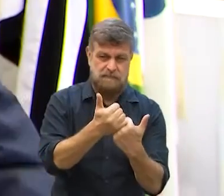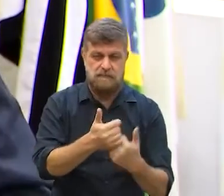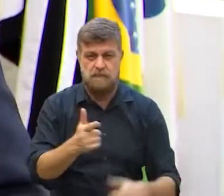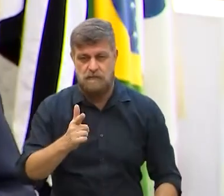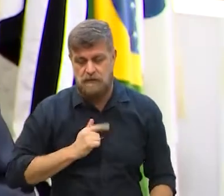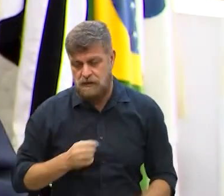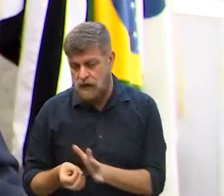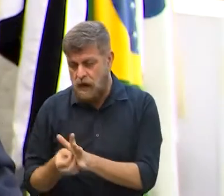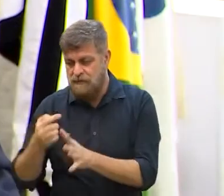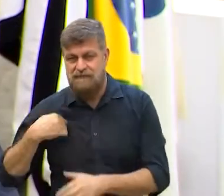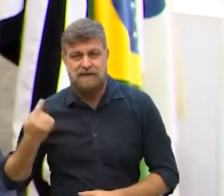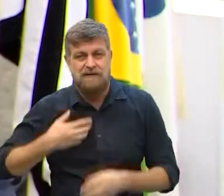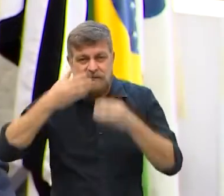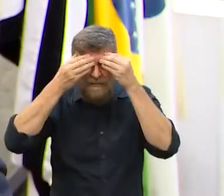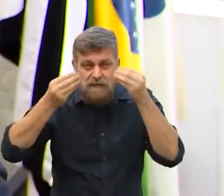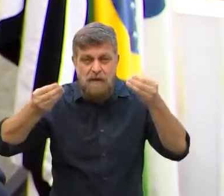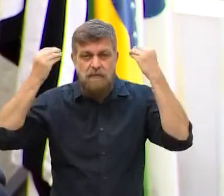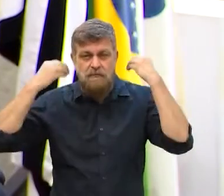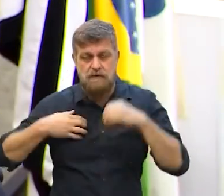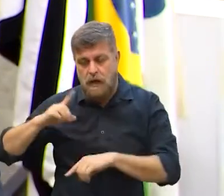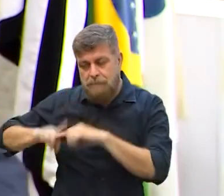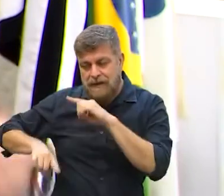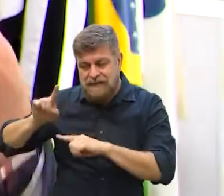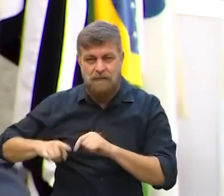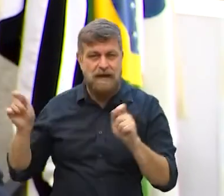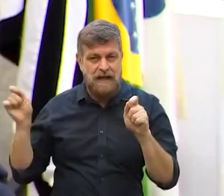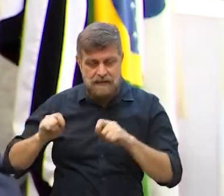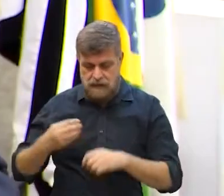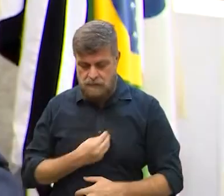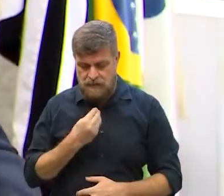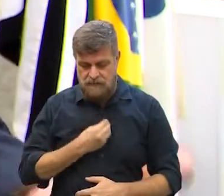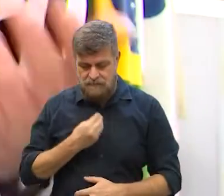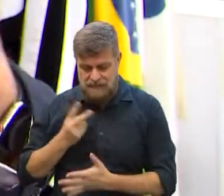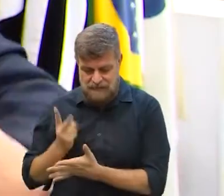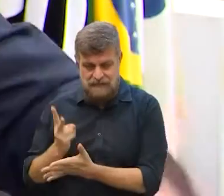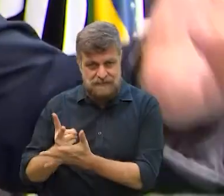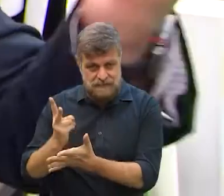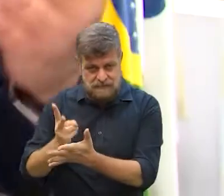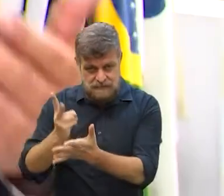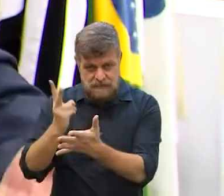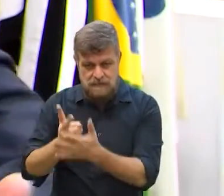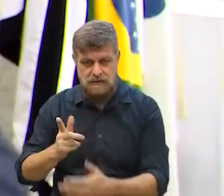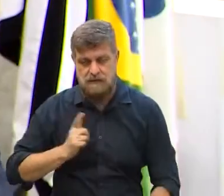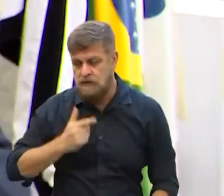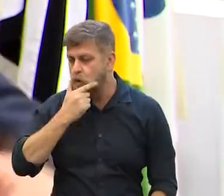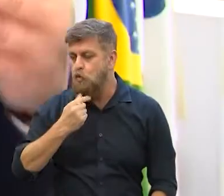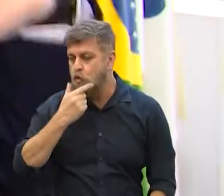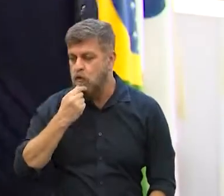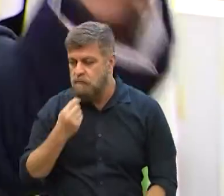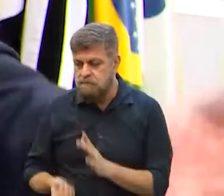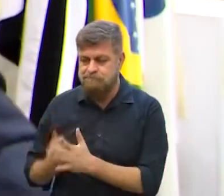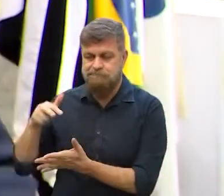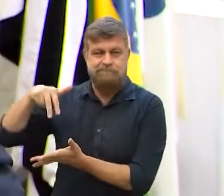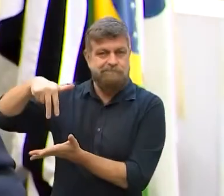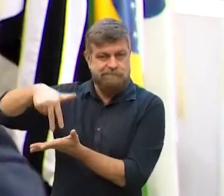da indústria química, e muitas vezes deixando para trás produtos que fizeram a vida inteira, desde que